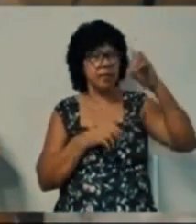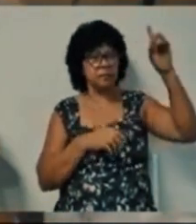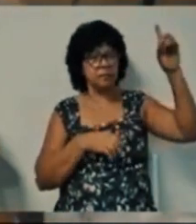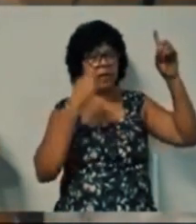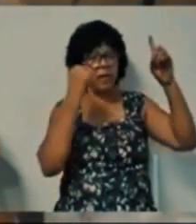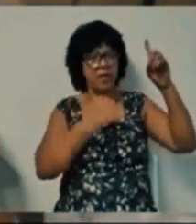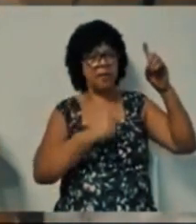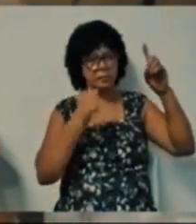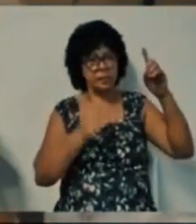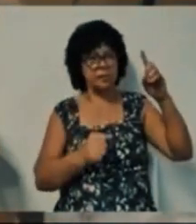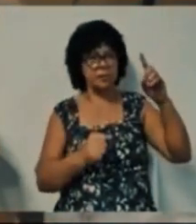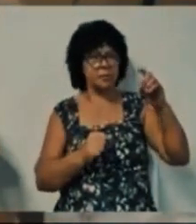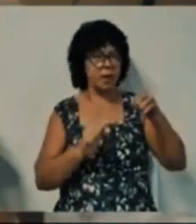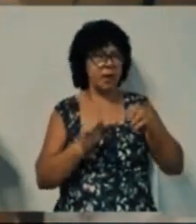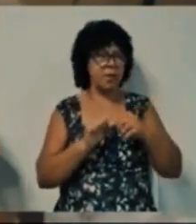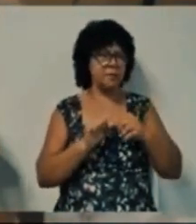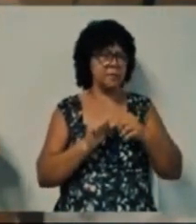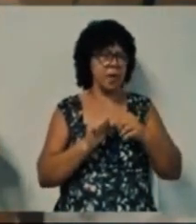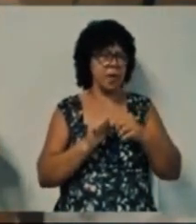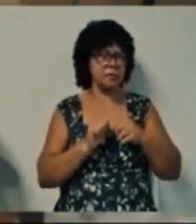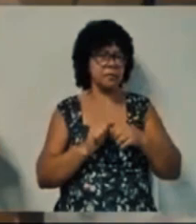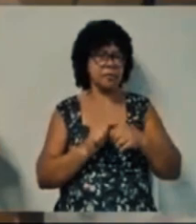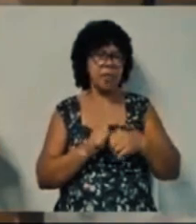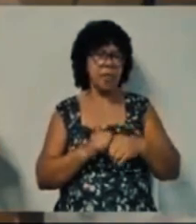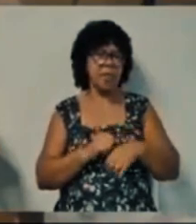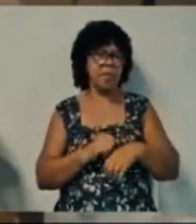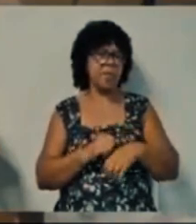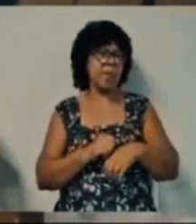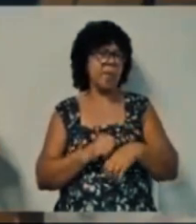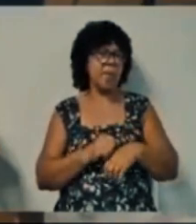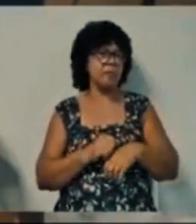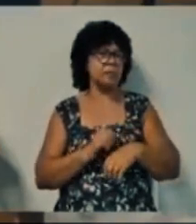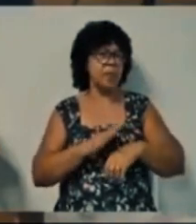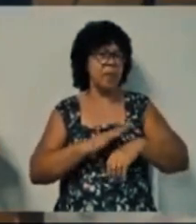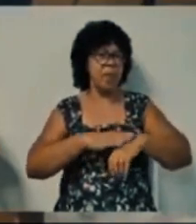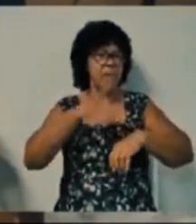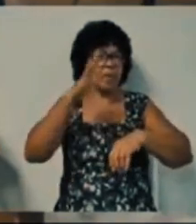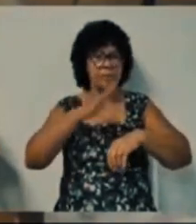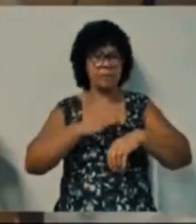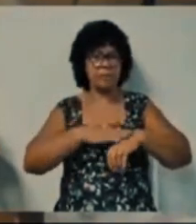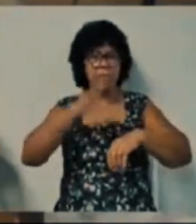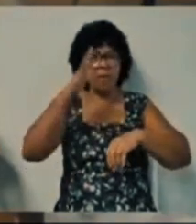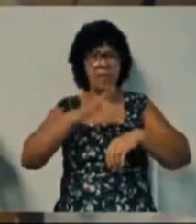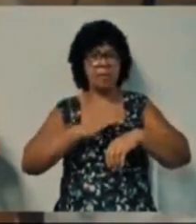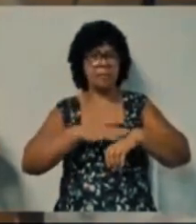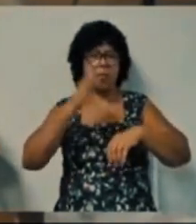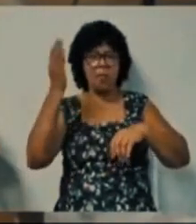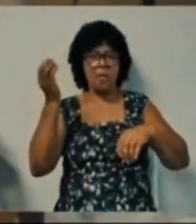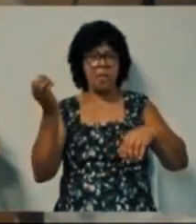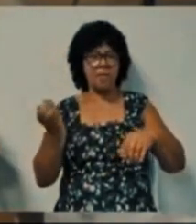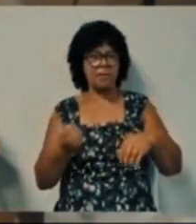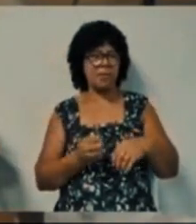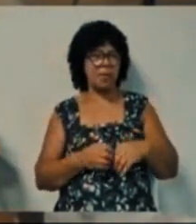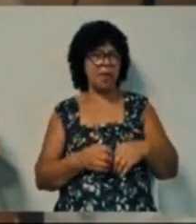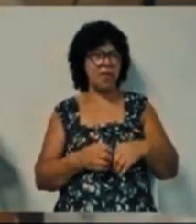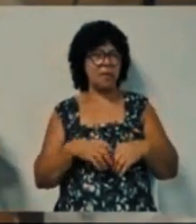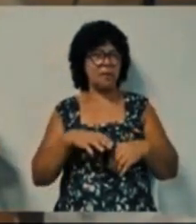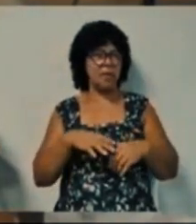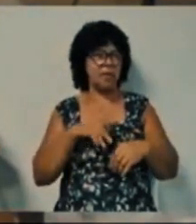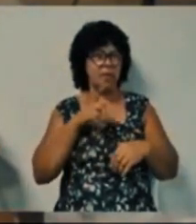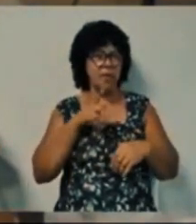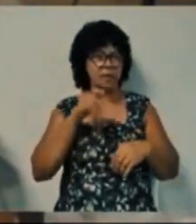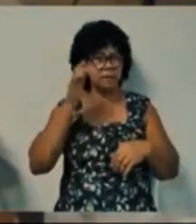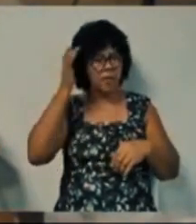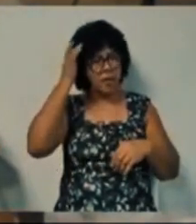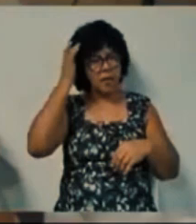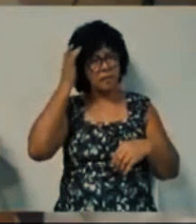para fazer muito mais além daquilo que pedimos ou pensamos,